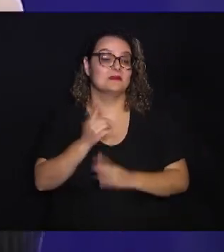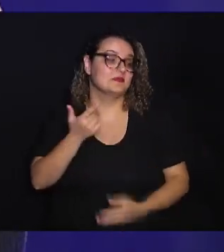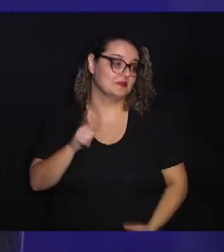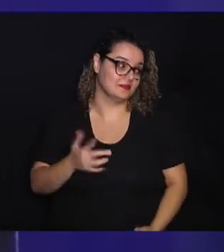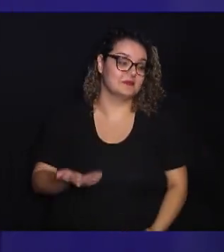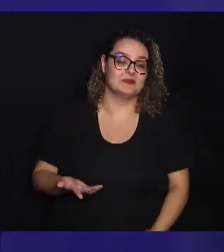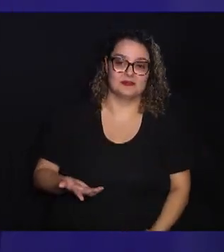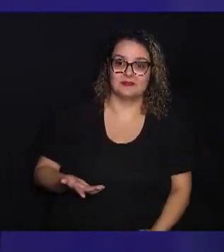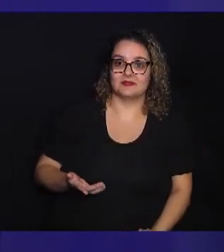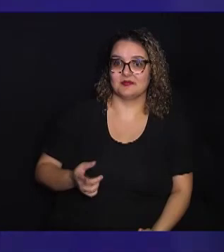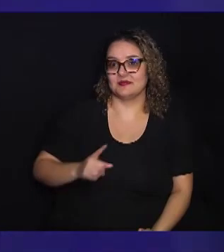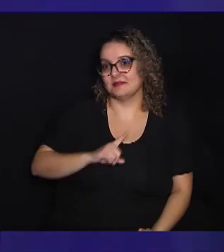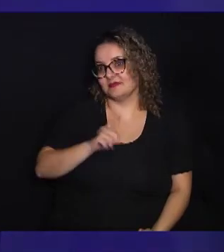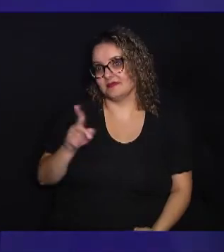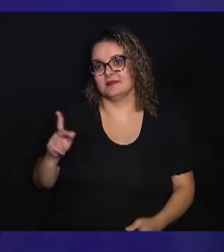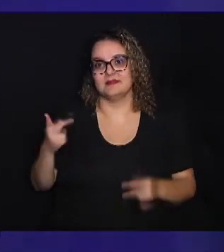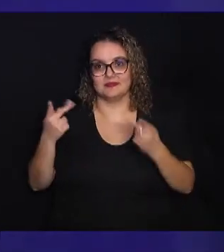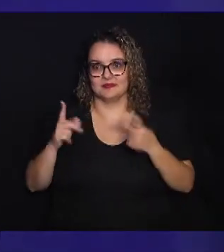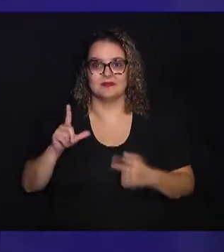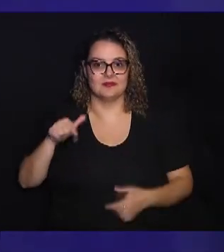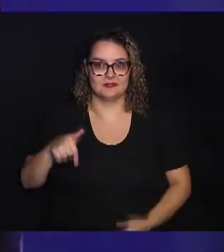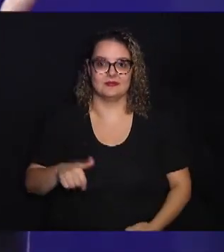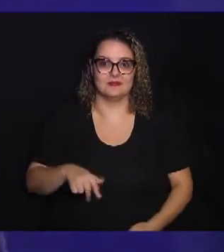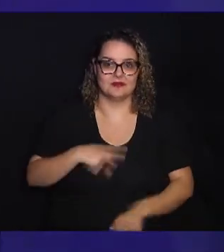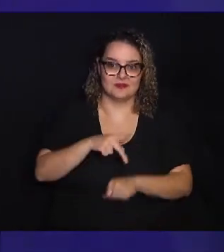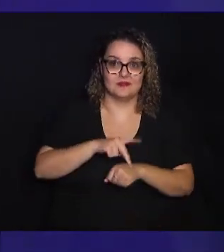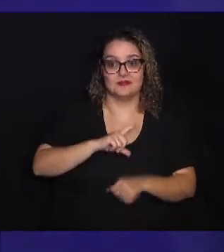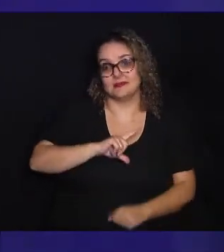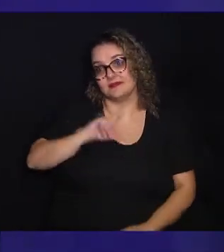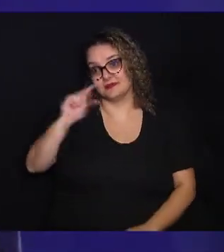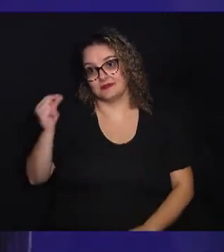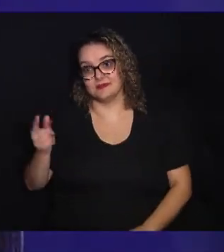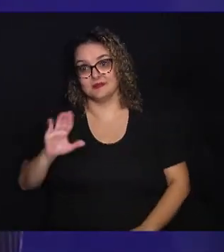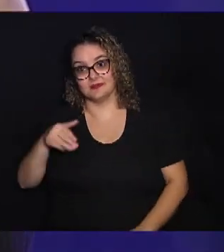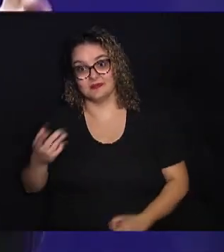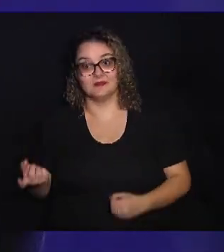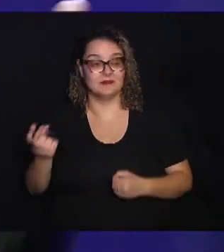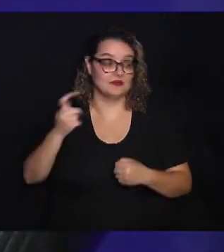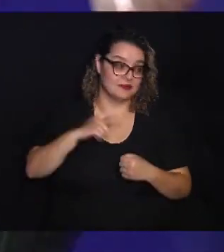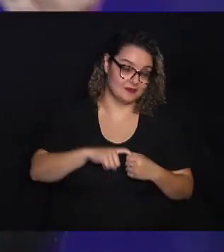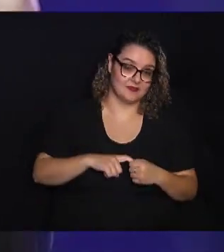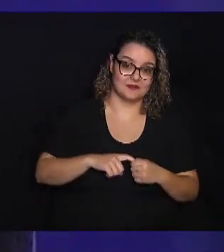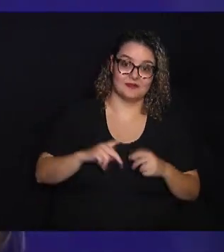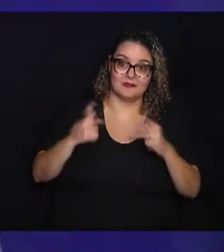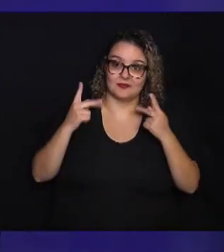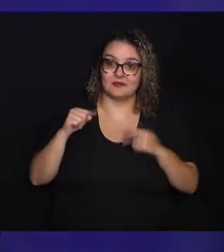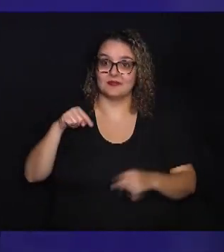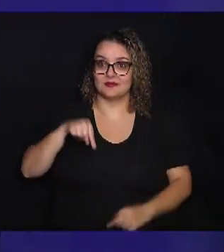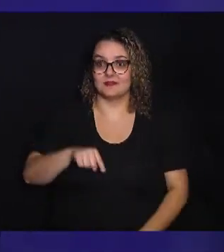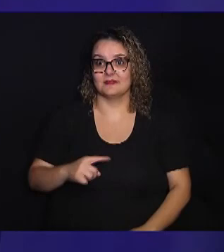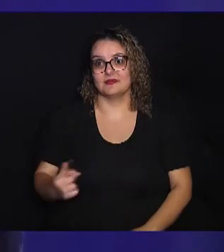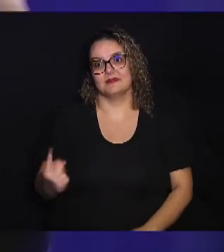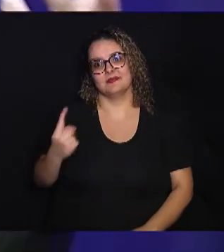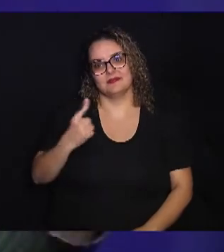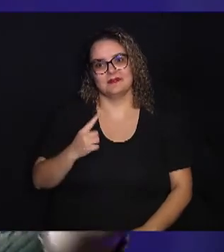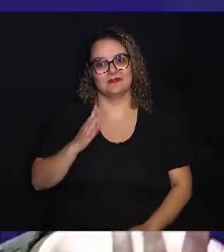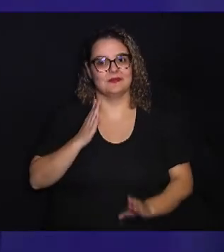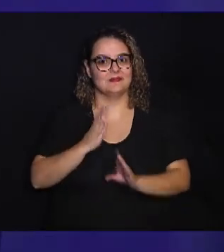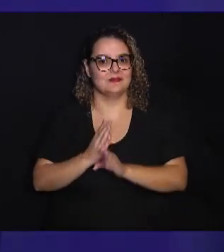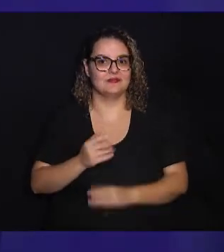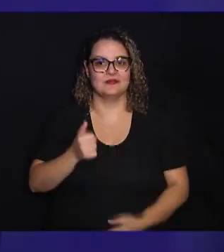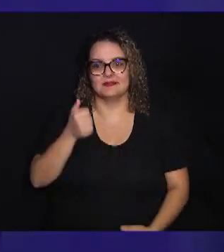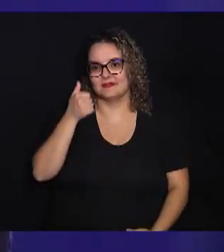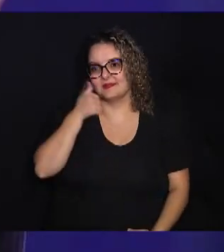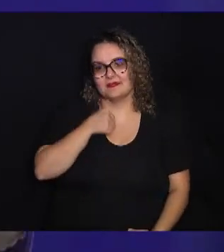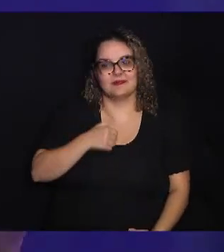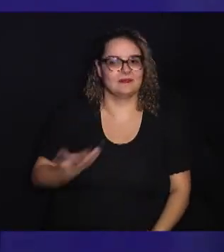fui lá para Hortolândia, depois eu saí do país, tal, e aí quando eu voltei, eu fui lá para Hortolândia e ela foi me ver, e a menina estava uma